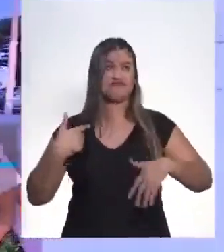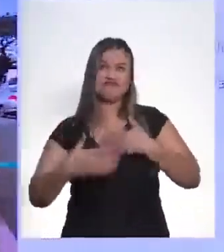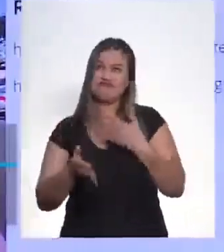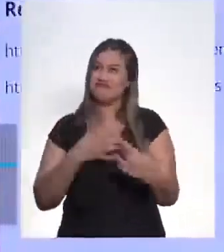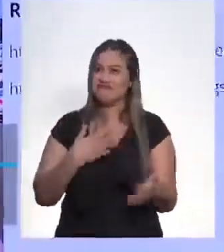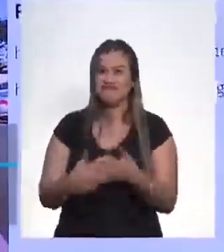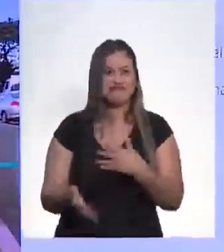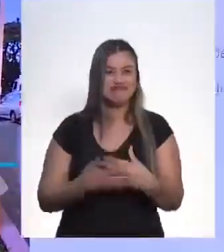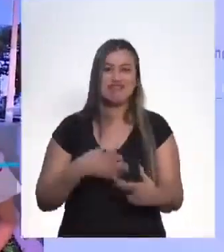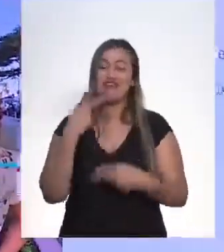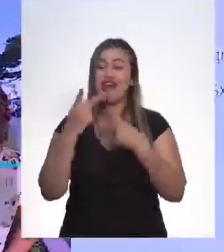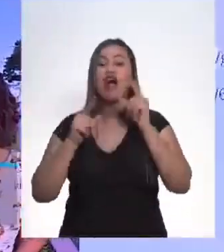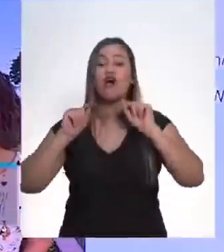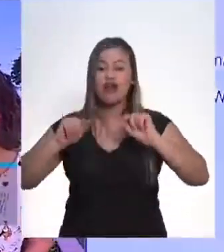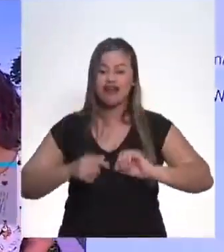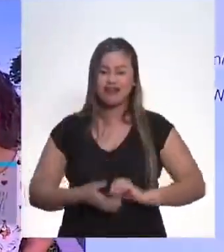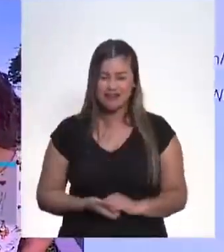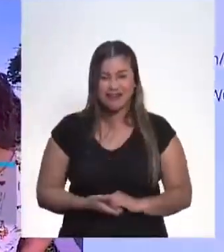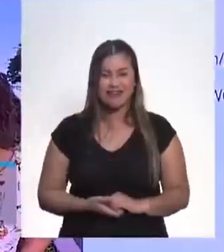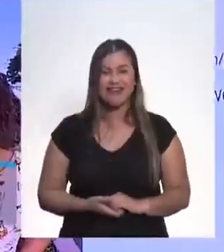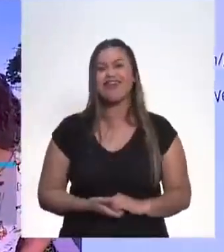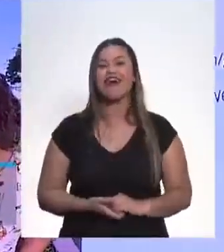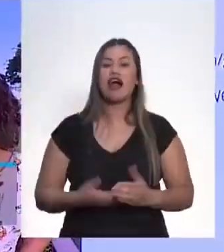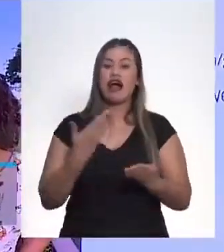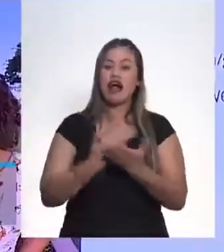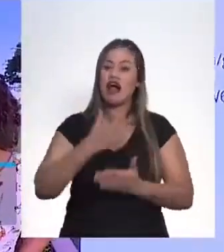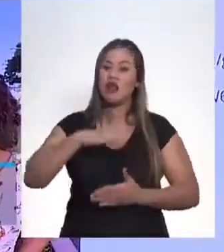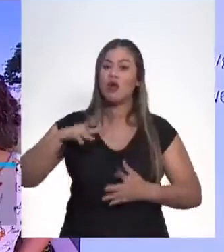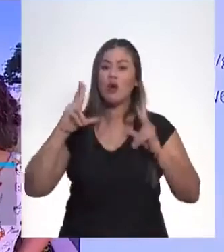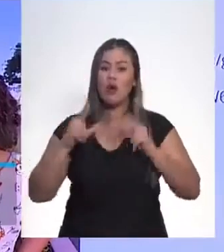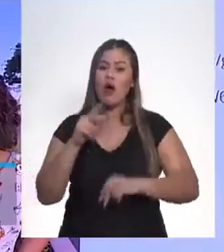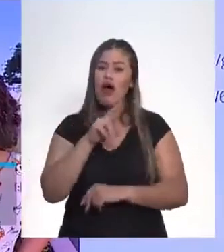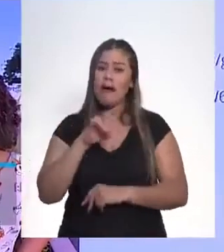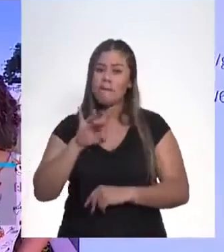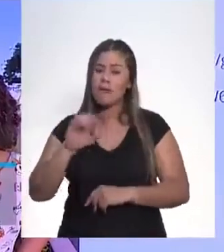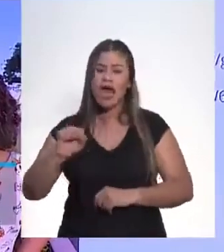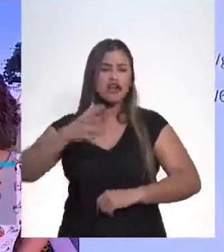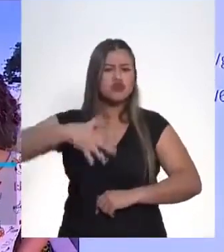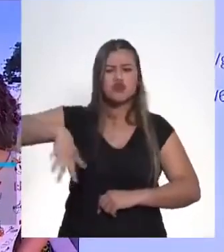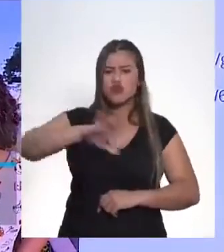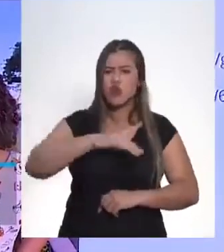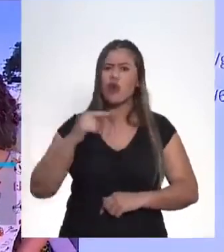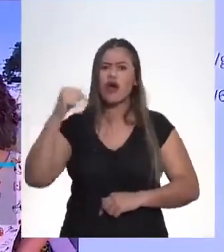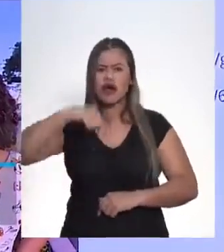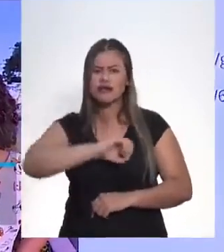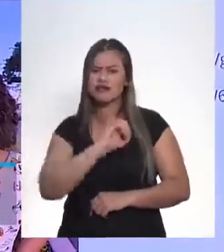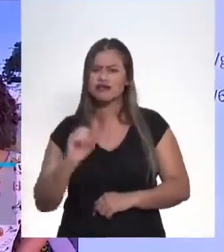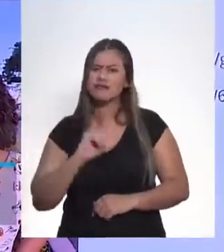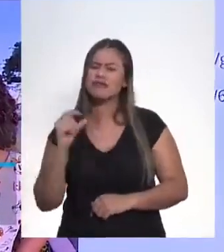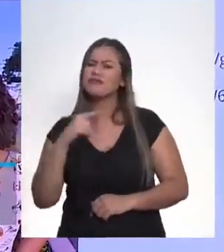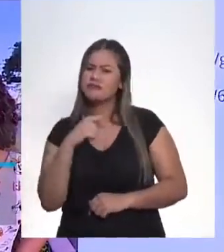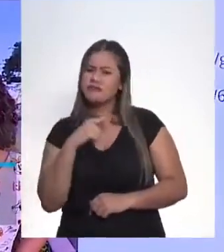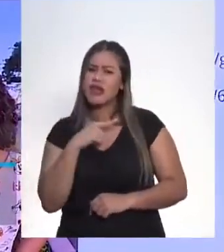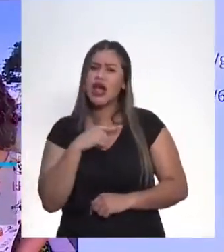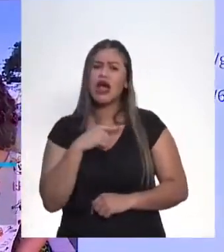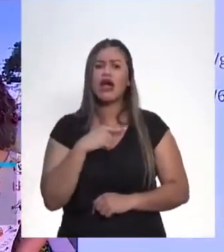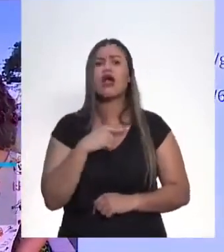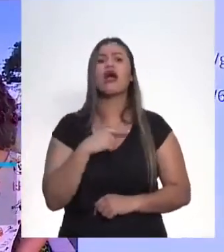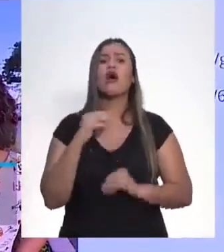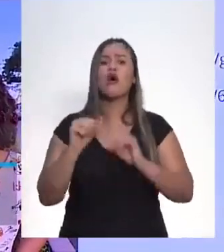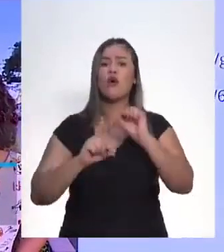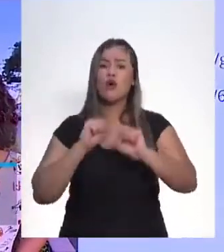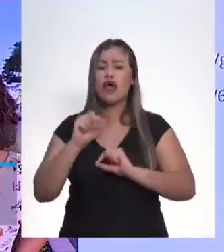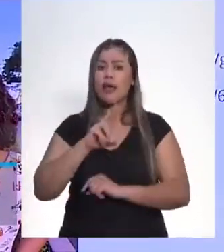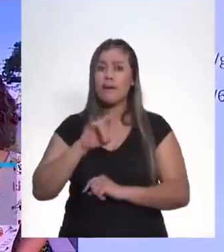então, ó, é assim. Uma aluna como a Rebeca, como todos os outros que passaram aqui pelo CMSP, e como a